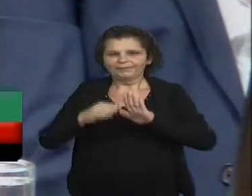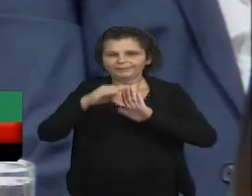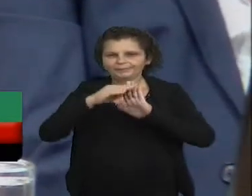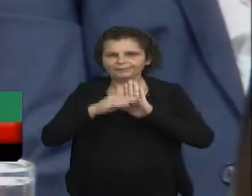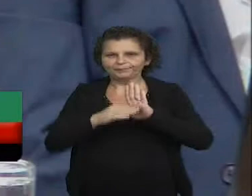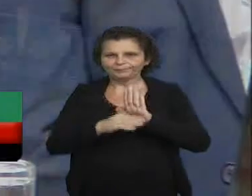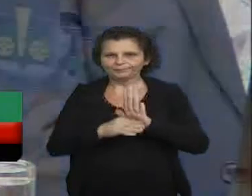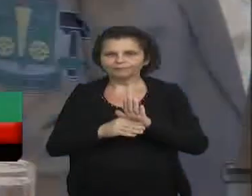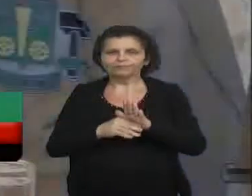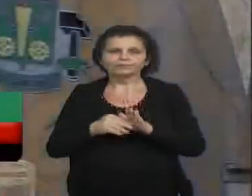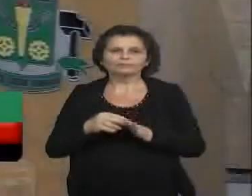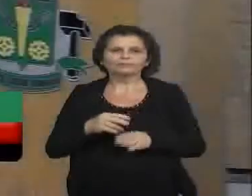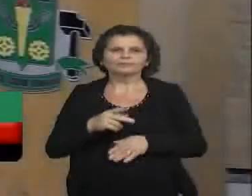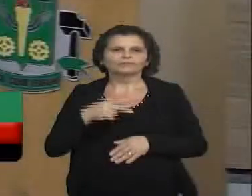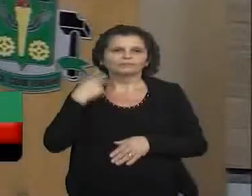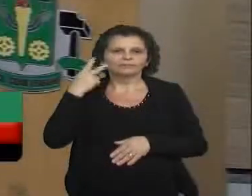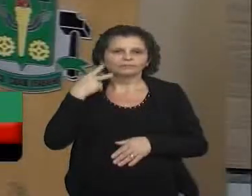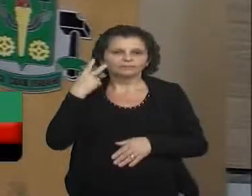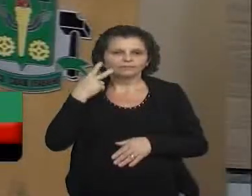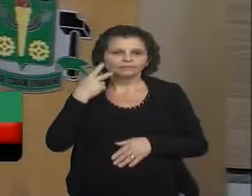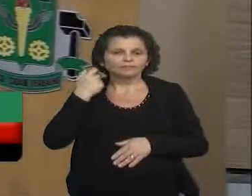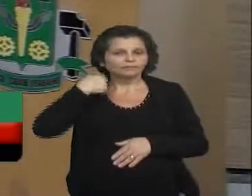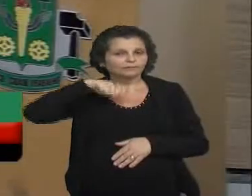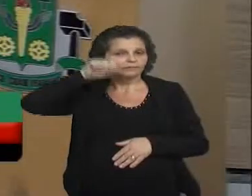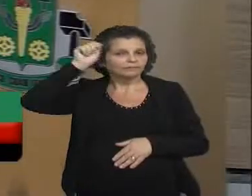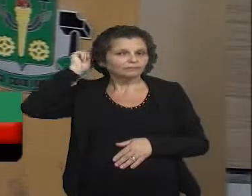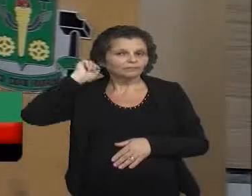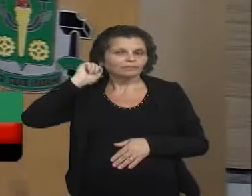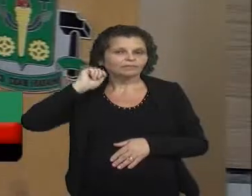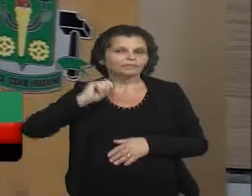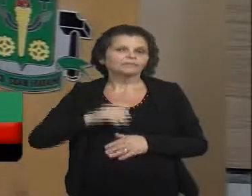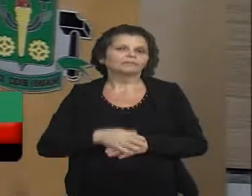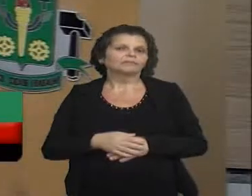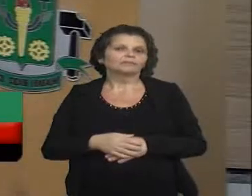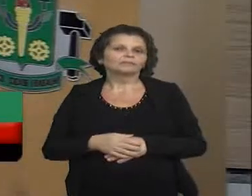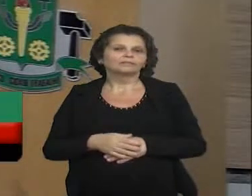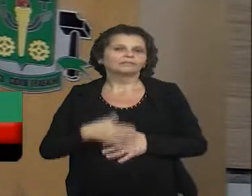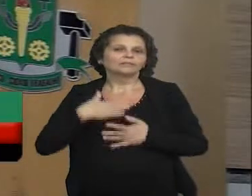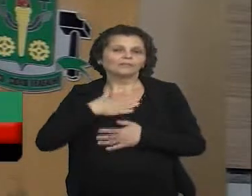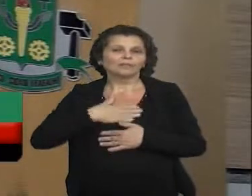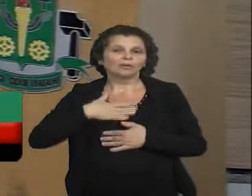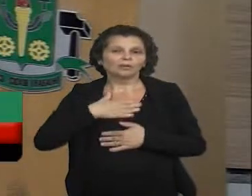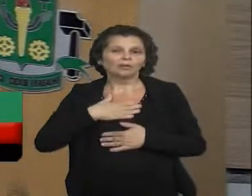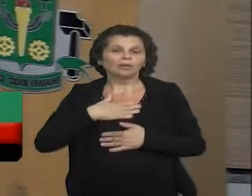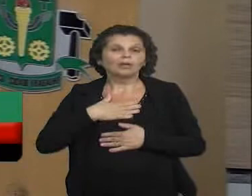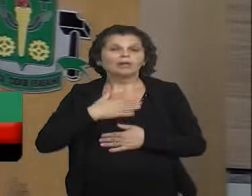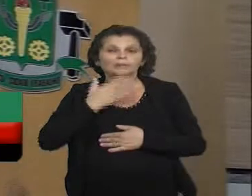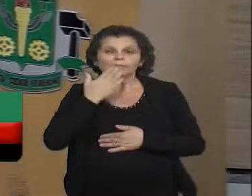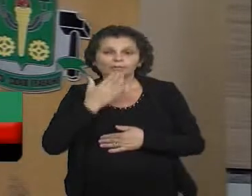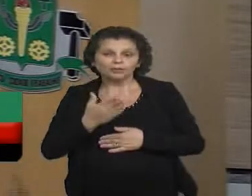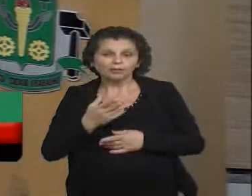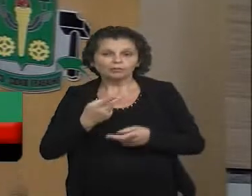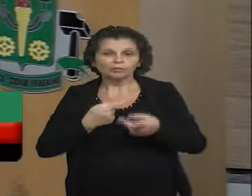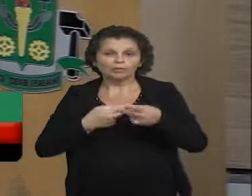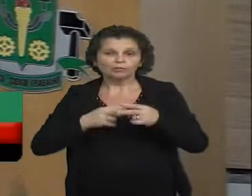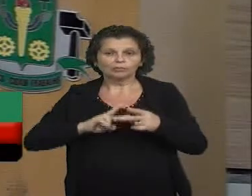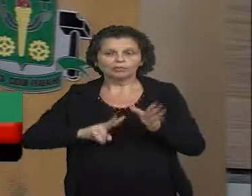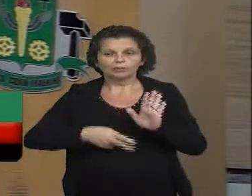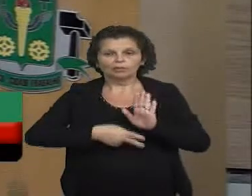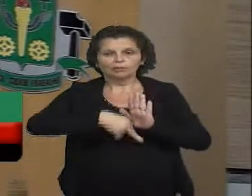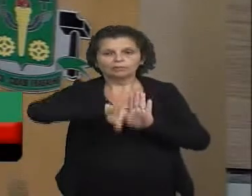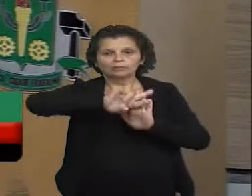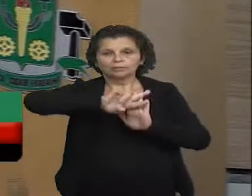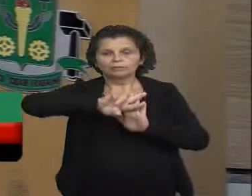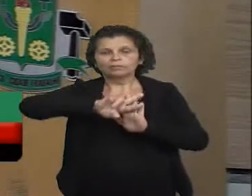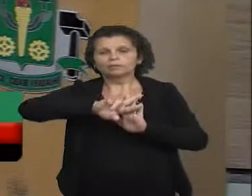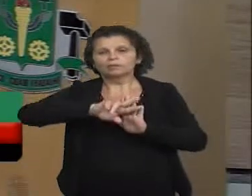Questão de ordem, vereadora pastora Cristiane. Senhor presidente, eu gostaria de consultar o plenário para pedir inversão de pauta